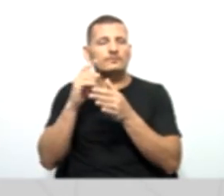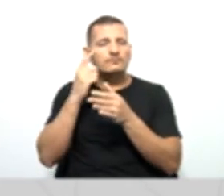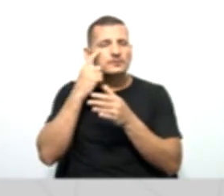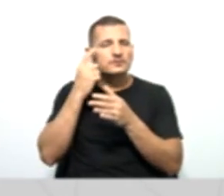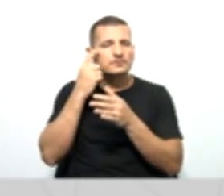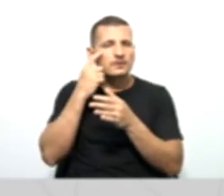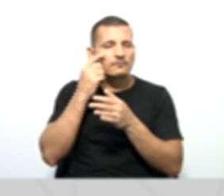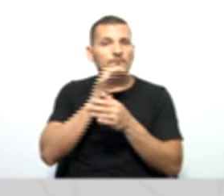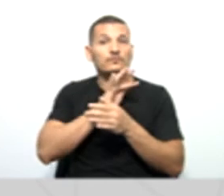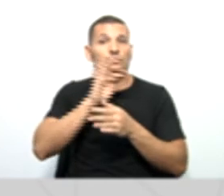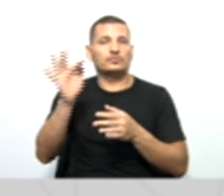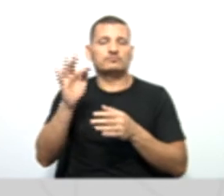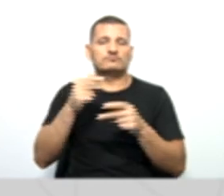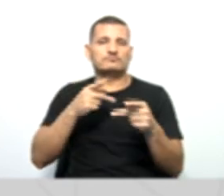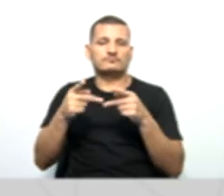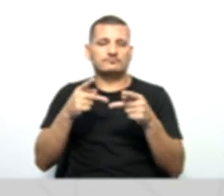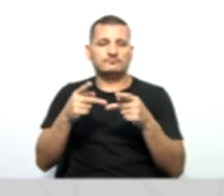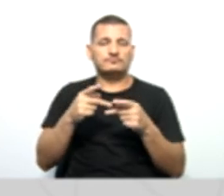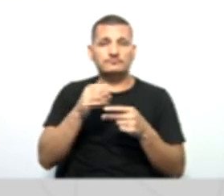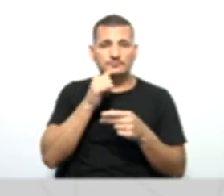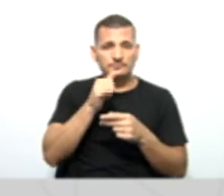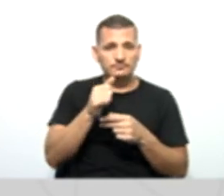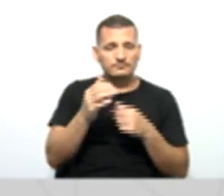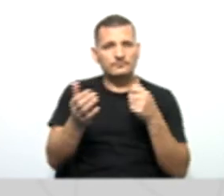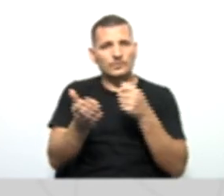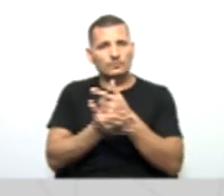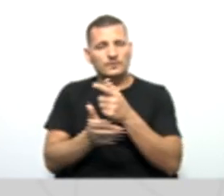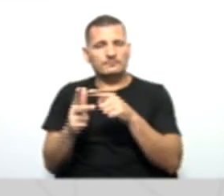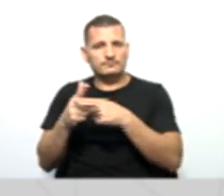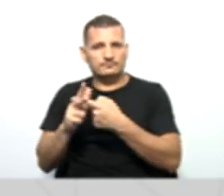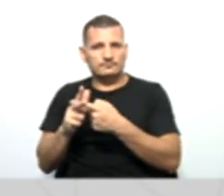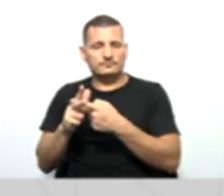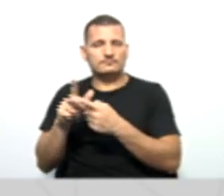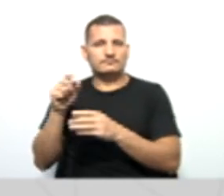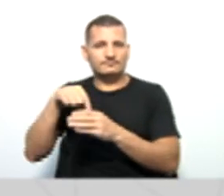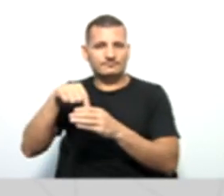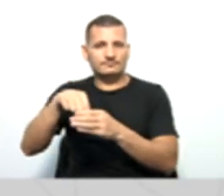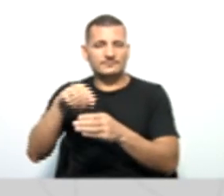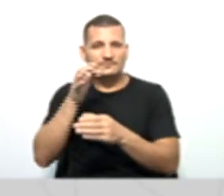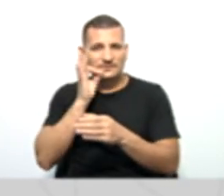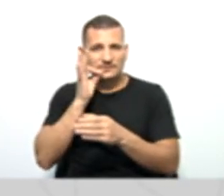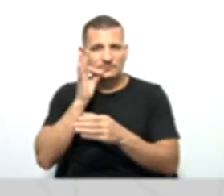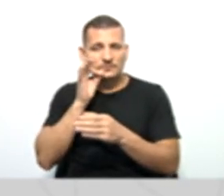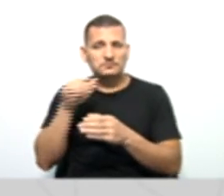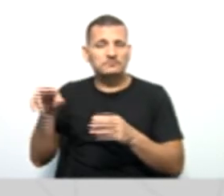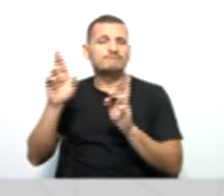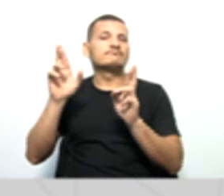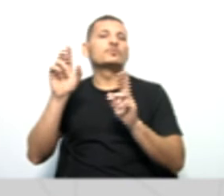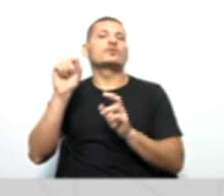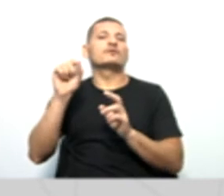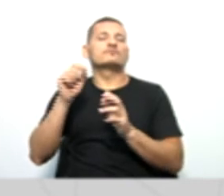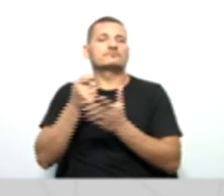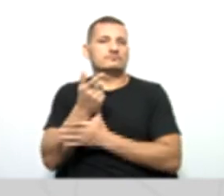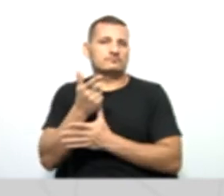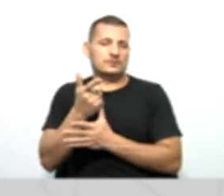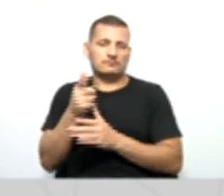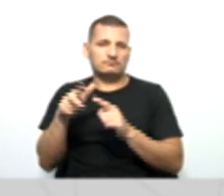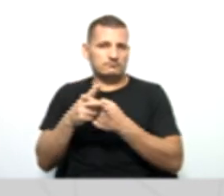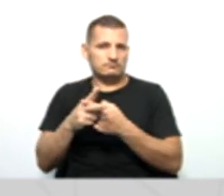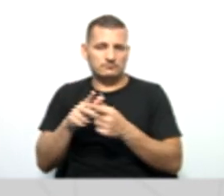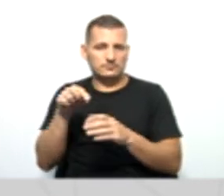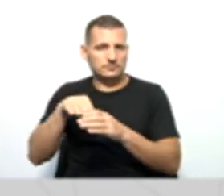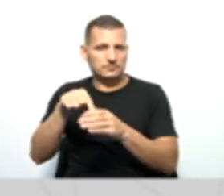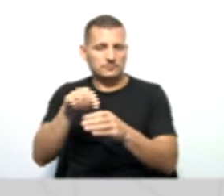projeto. Se a gente vai comprar máquina para colher café, a expectativa de todos tem que ser o quê? A aquisição de máquina para comprar café. Não